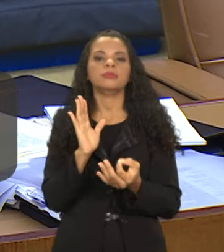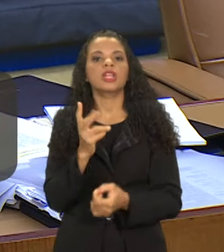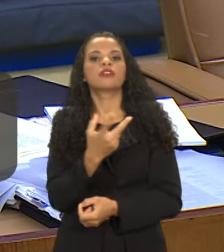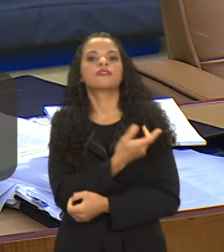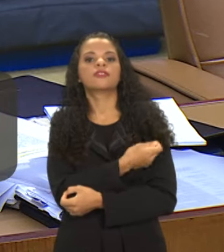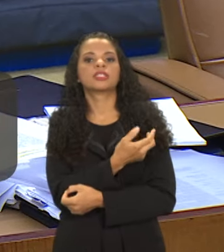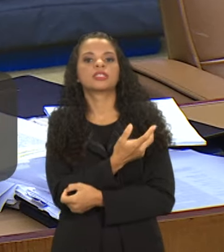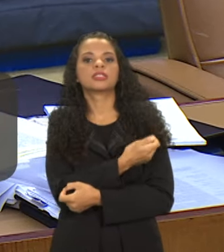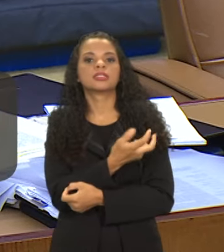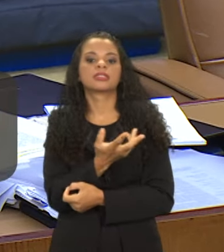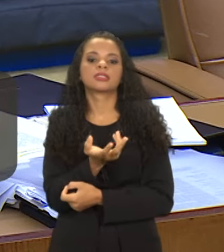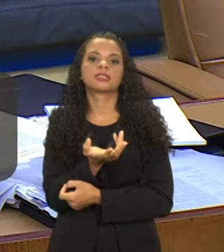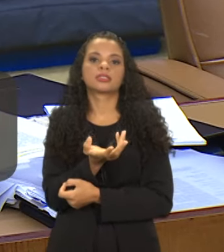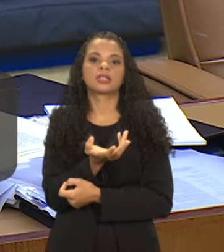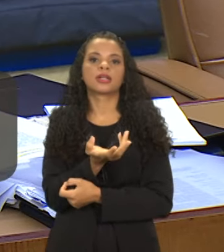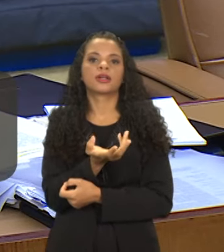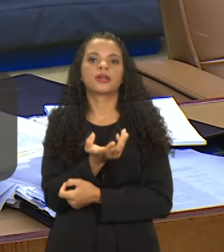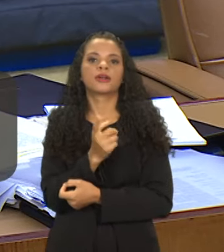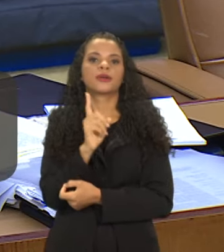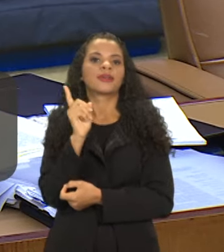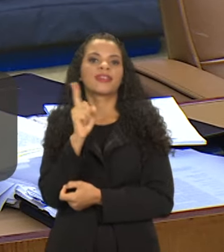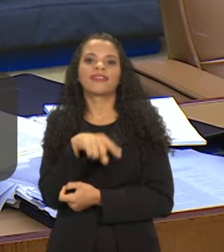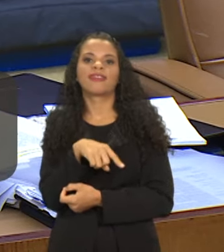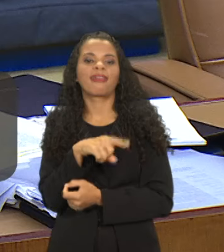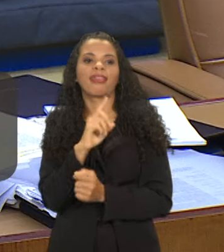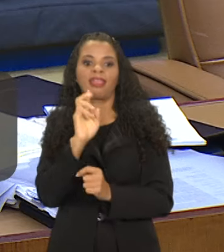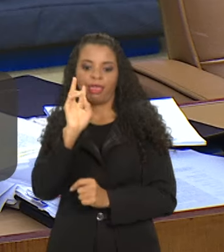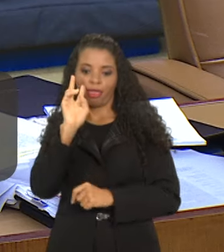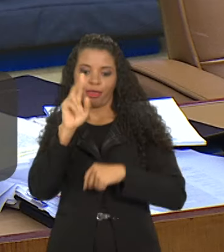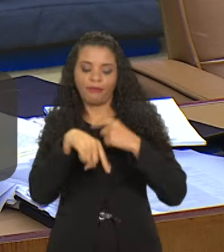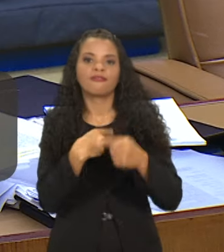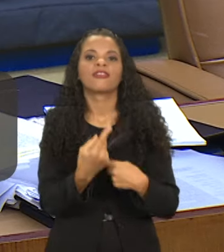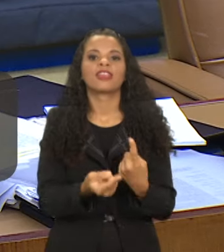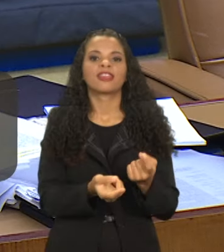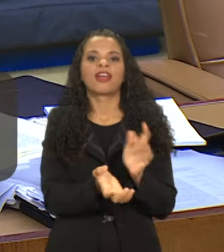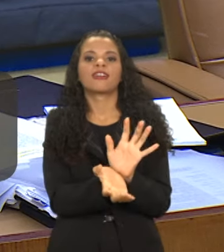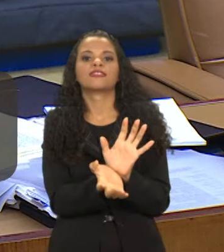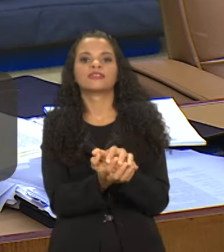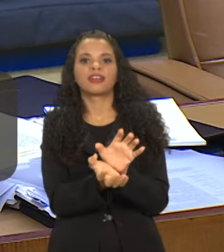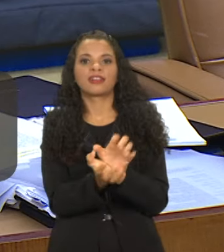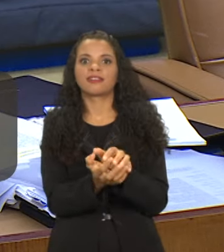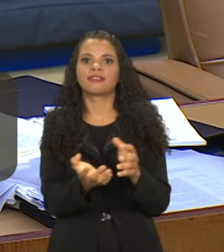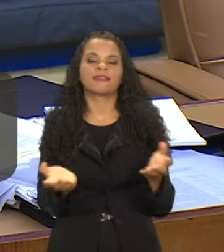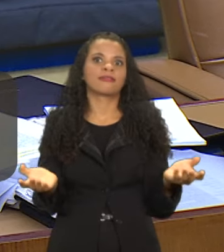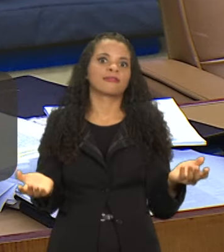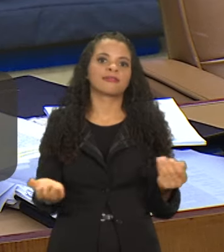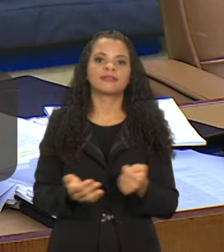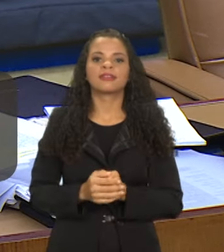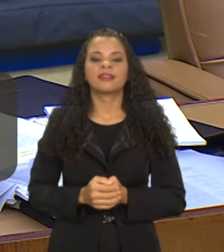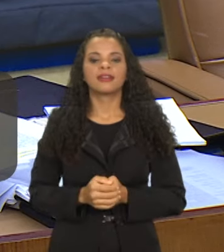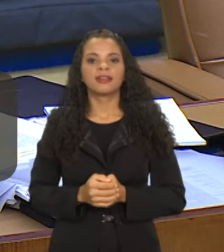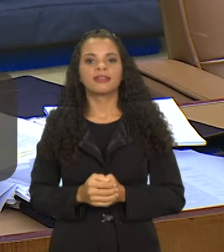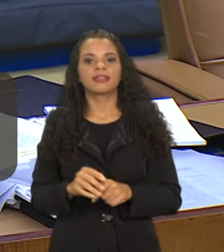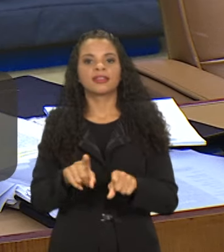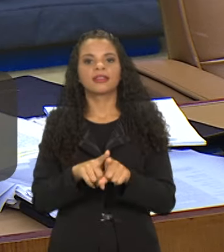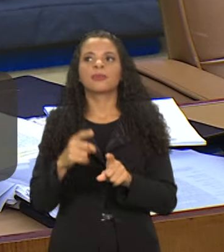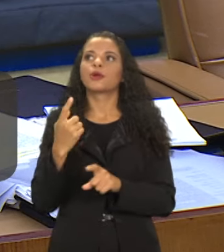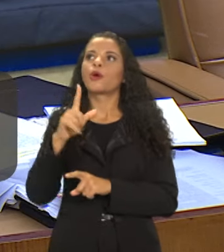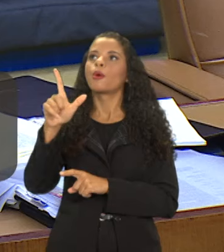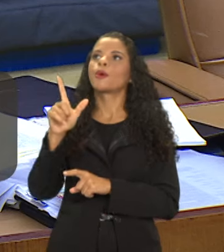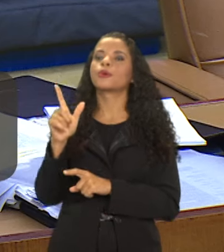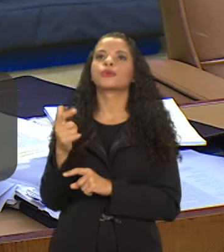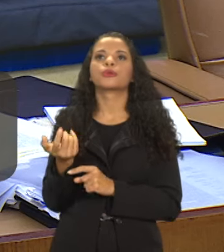vira jacaré, era um dos efeitos colaterais da vacinação. É o outro que as redes sociais muito divulgaram, que,